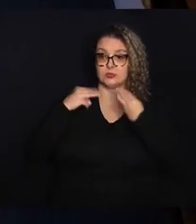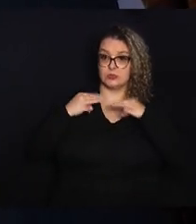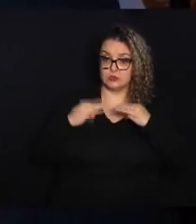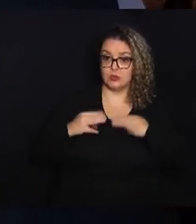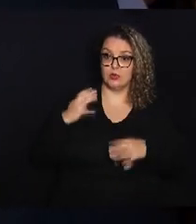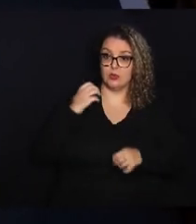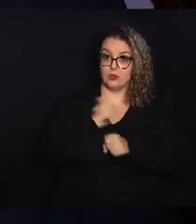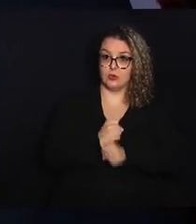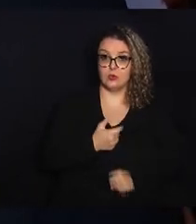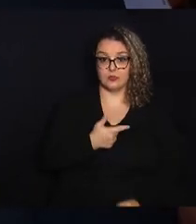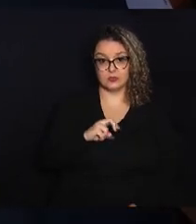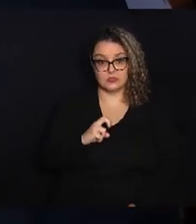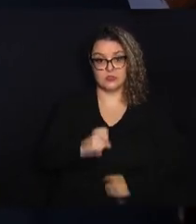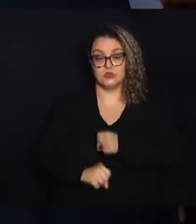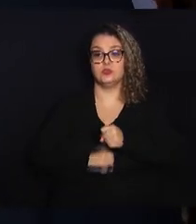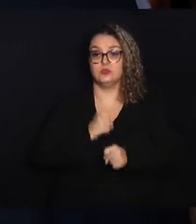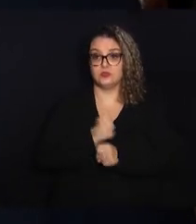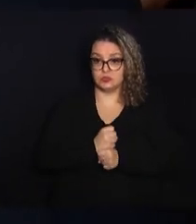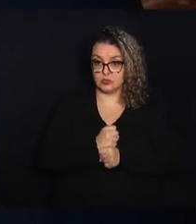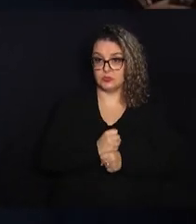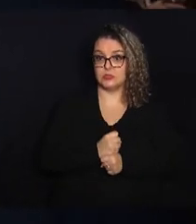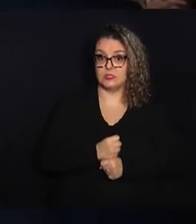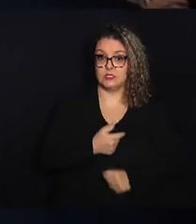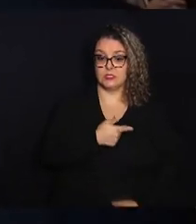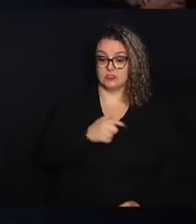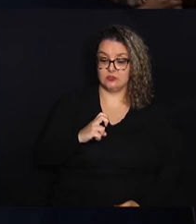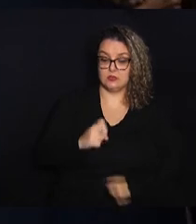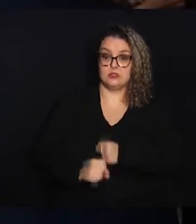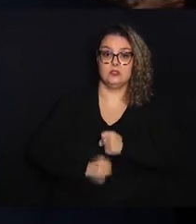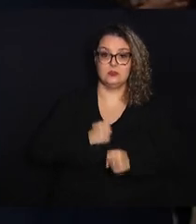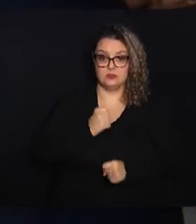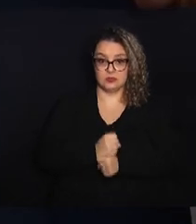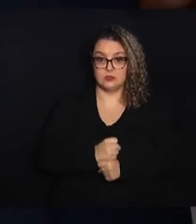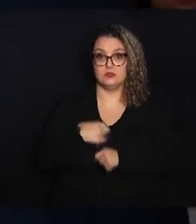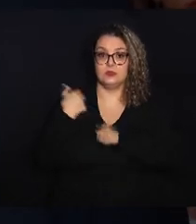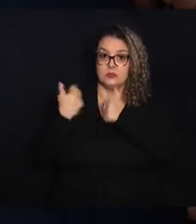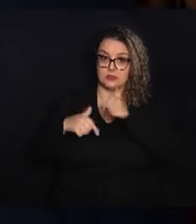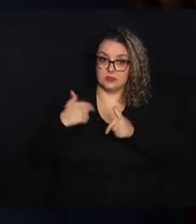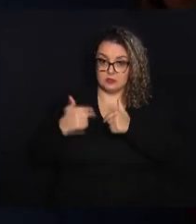completando 25 anos e que durante esses 25 anos tem trabalhado para